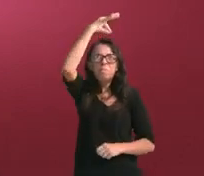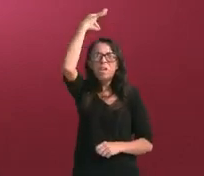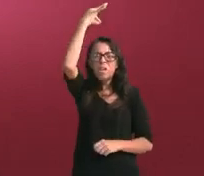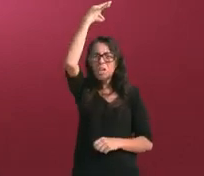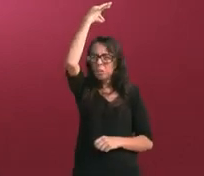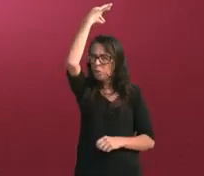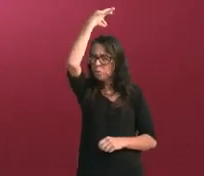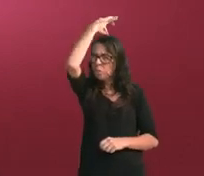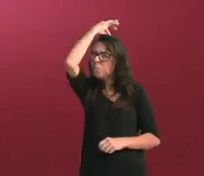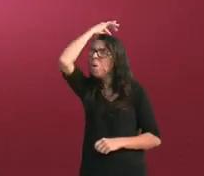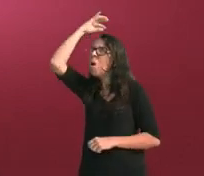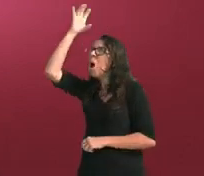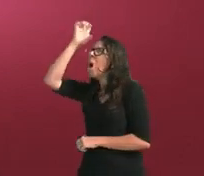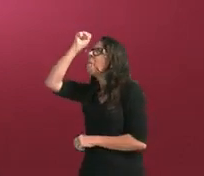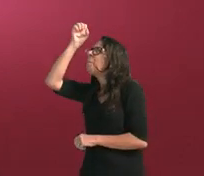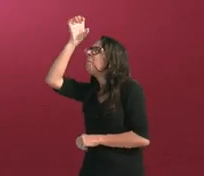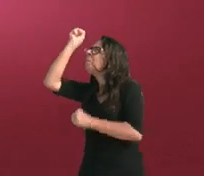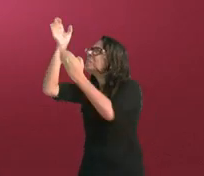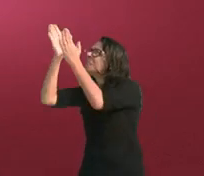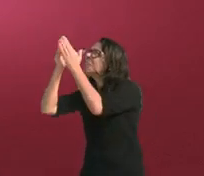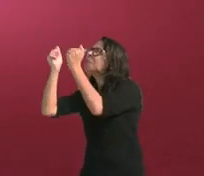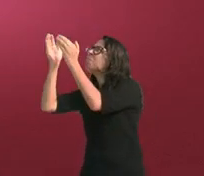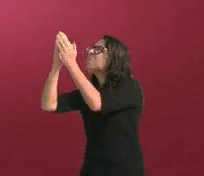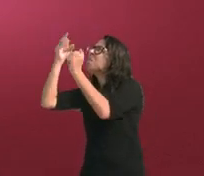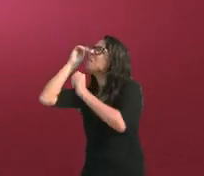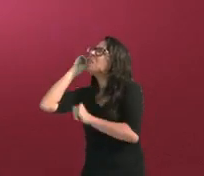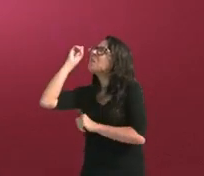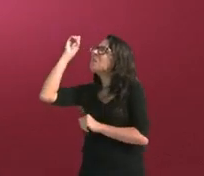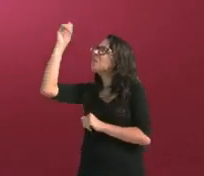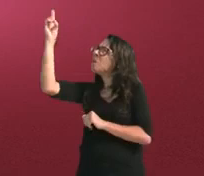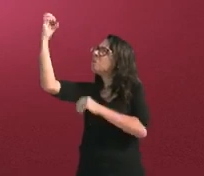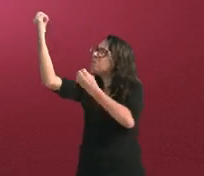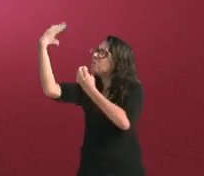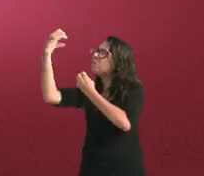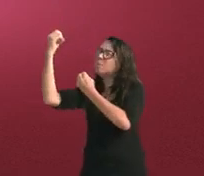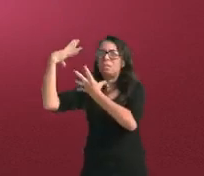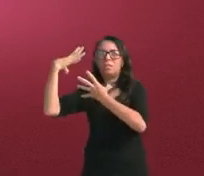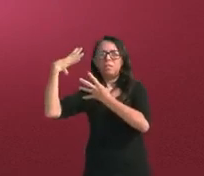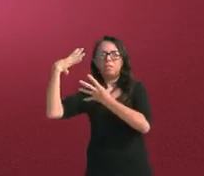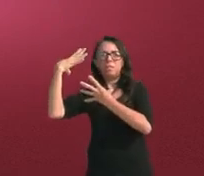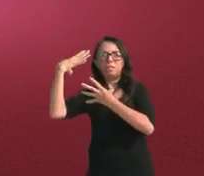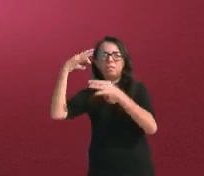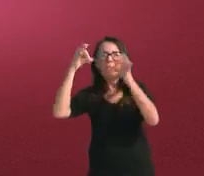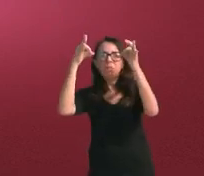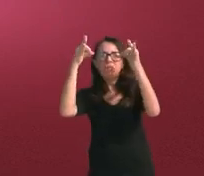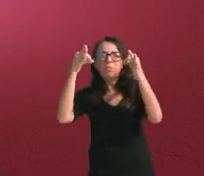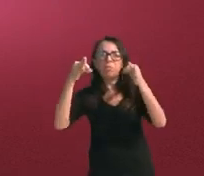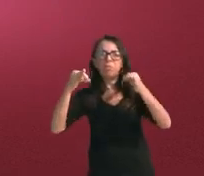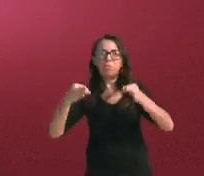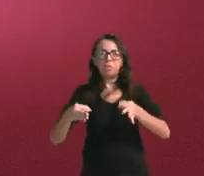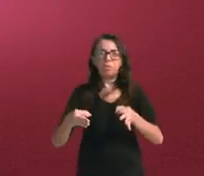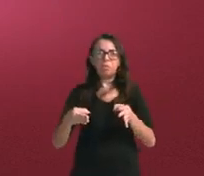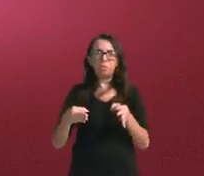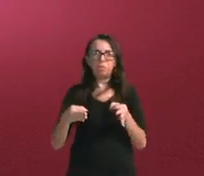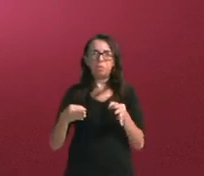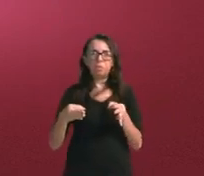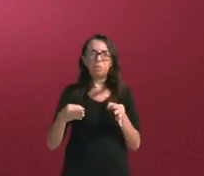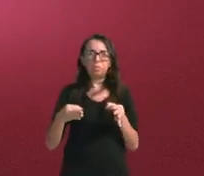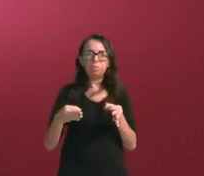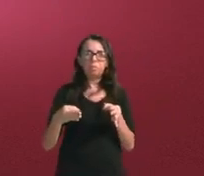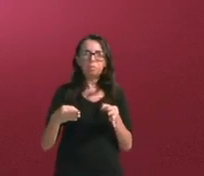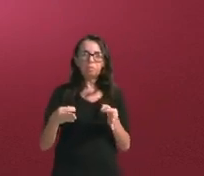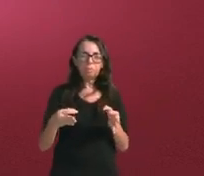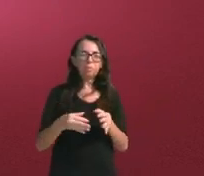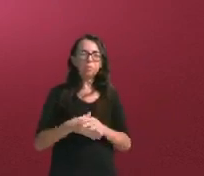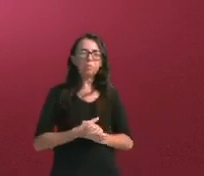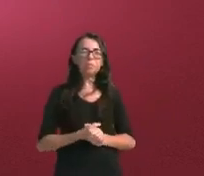a gente faz um apanhado das lições anteriores, assim, para que nós possamos relembrar, né, a sequência